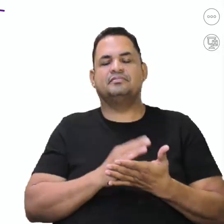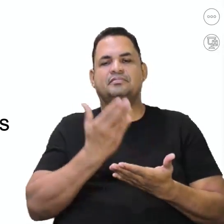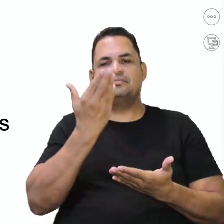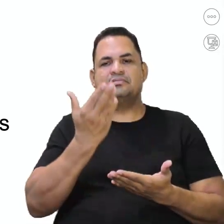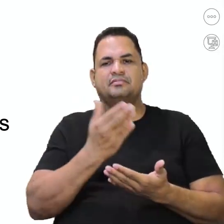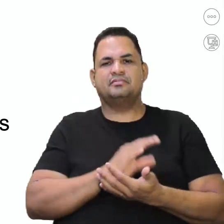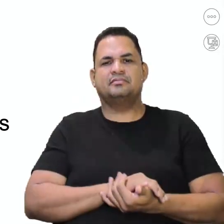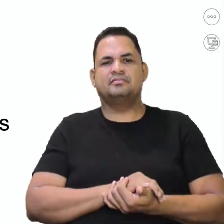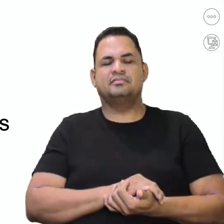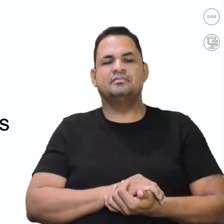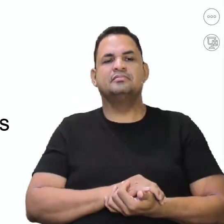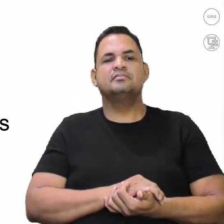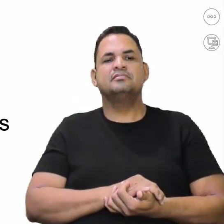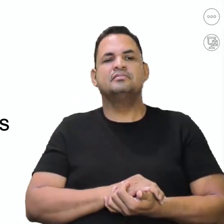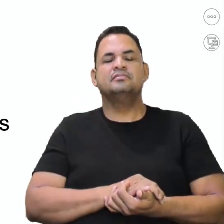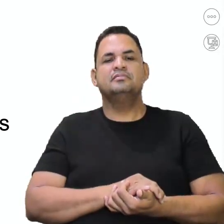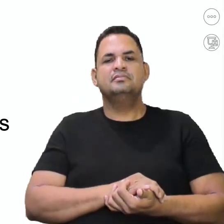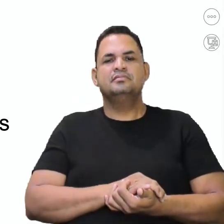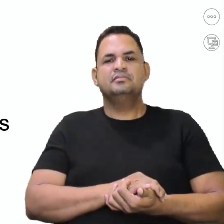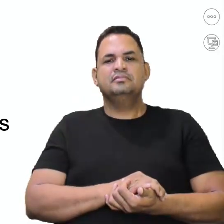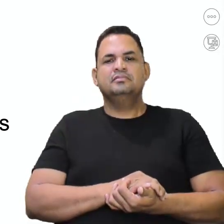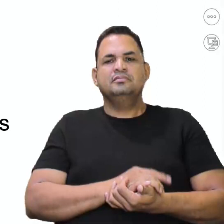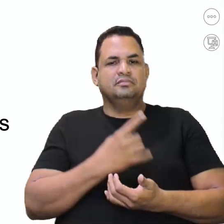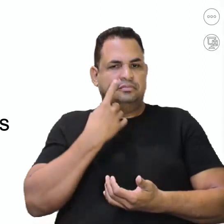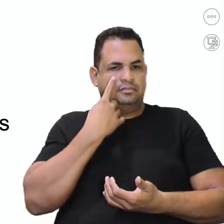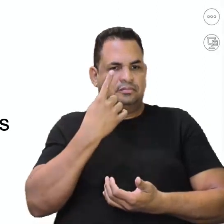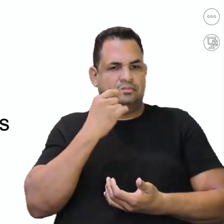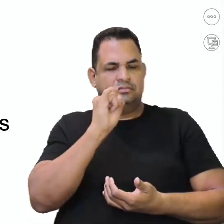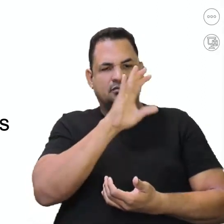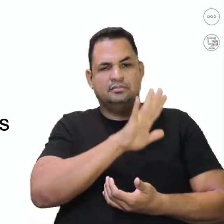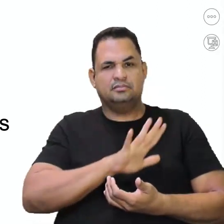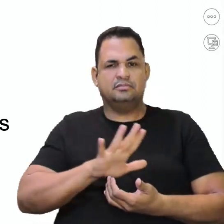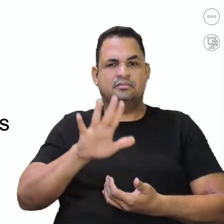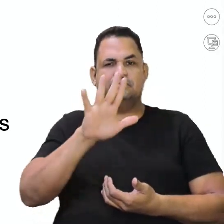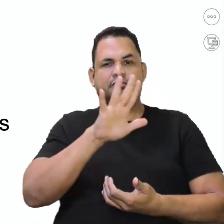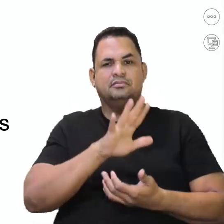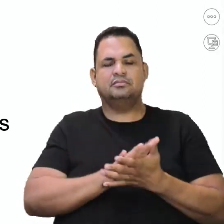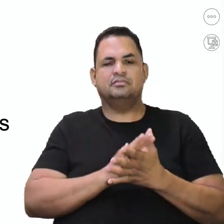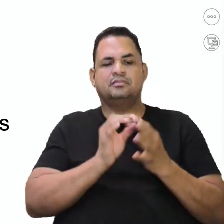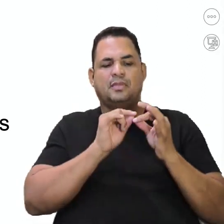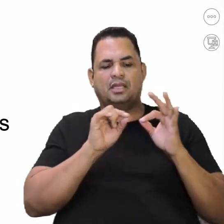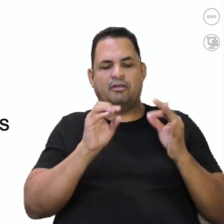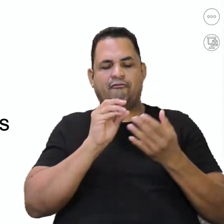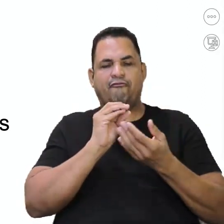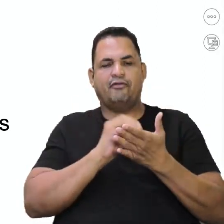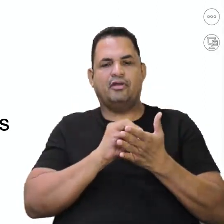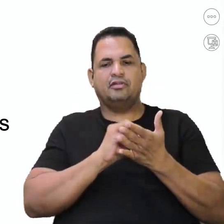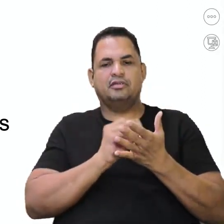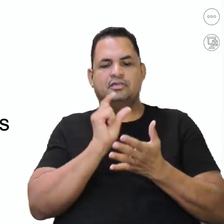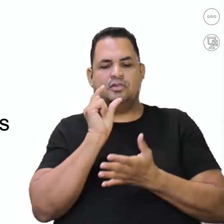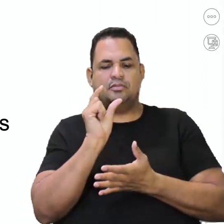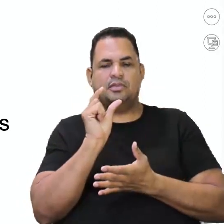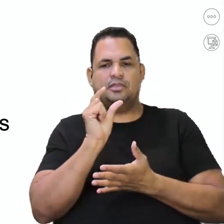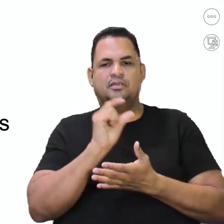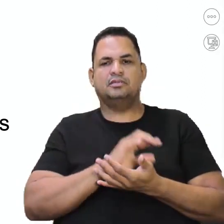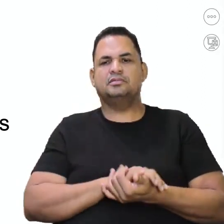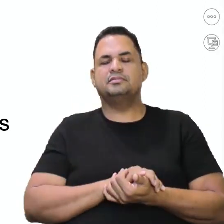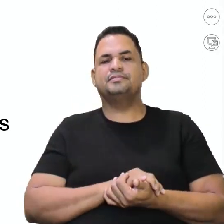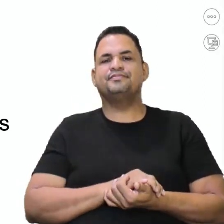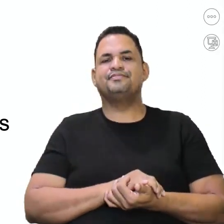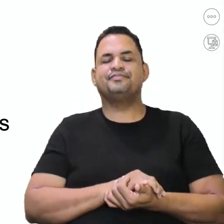strip. Alright, vamos seguir. Número 2. Observe a imagem e complete. Temos aí, ó, para